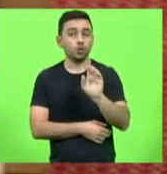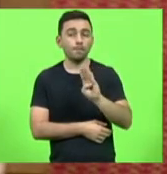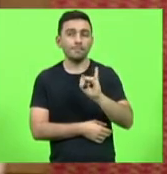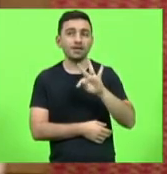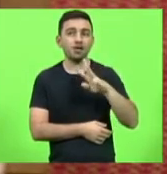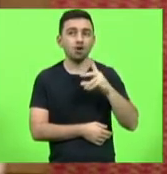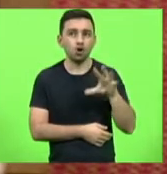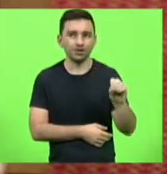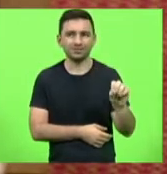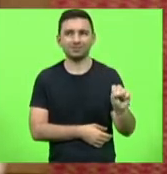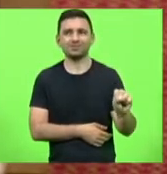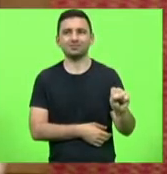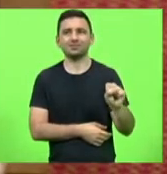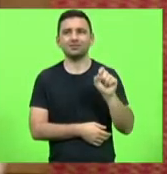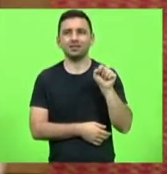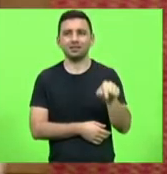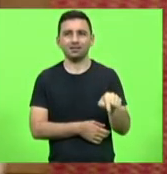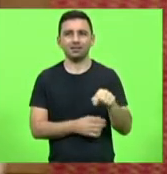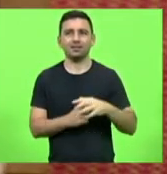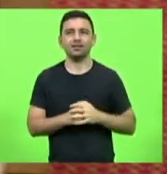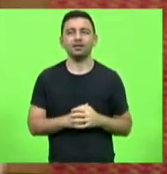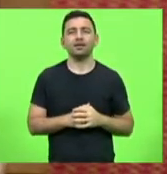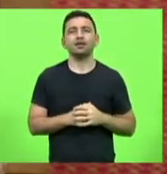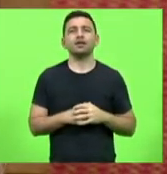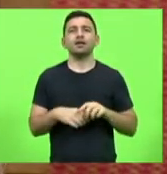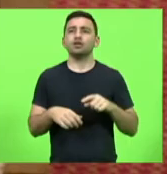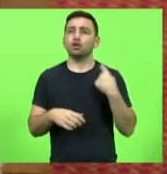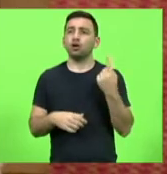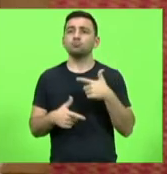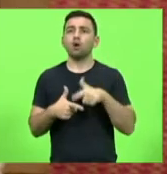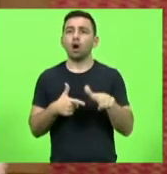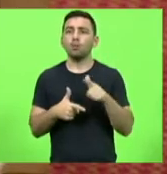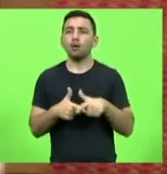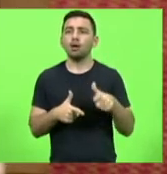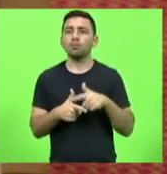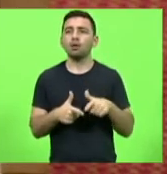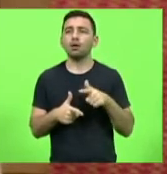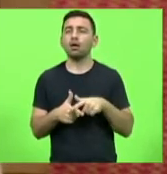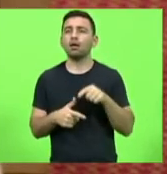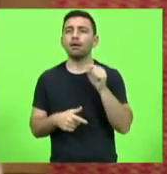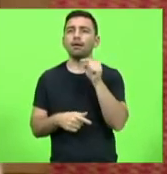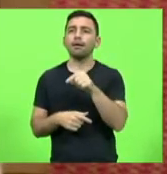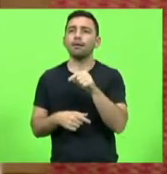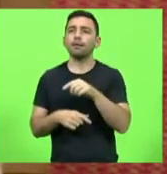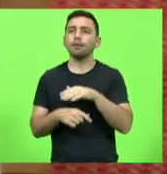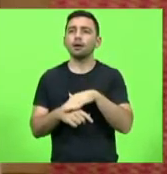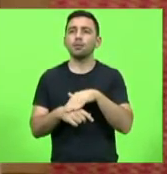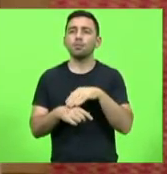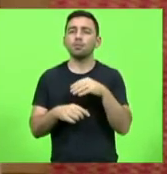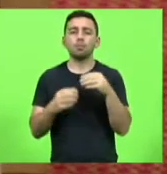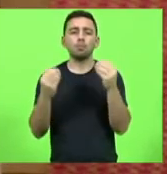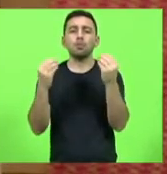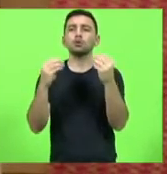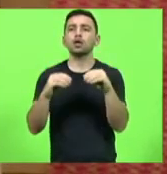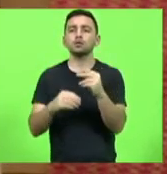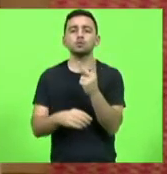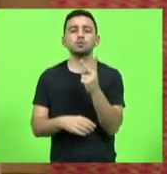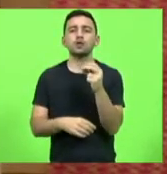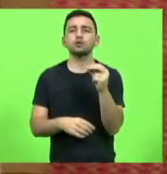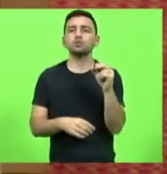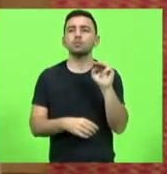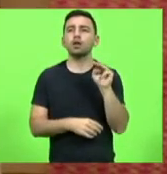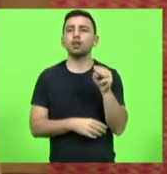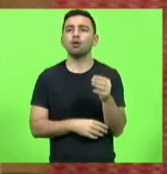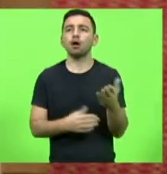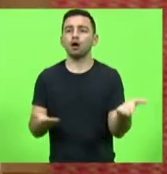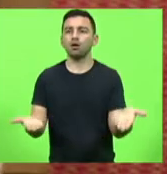bilhões. E nós estamos com um problema para ele colocar em torno de 200 milhões aqui, deputado